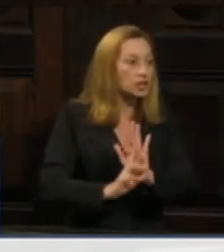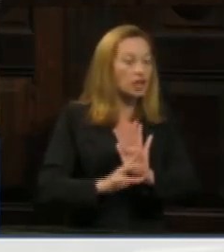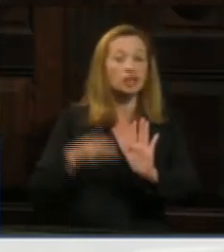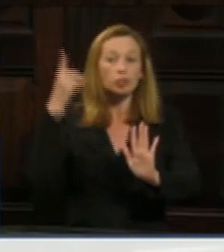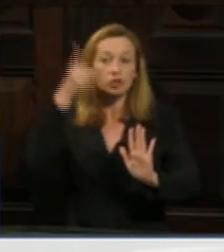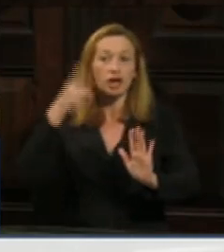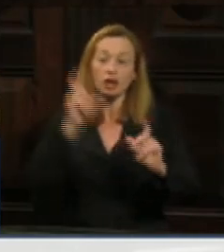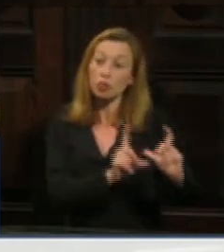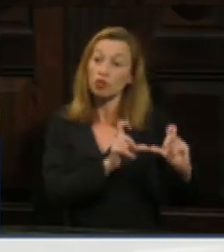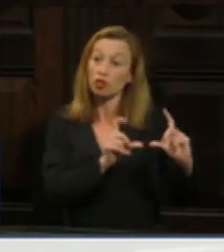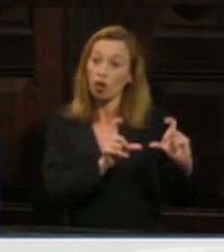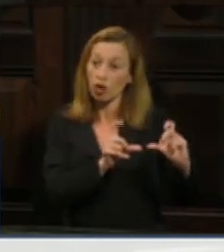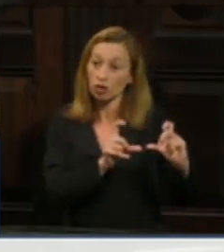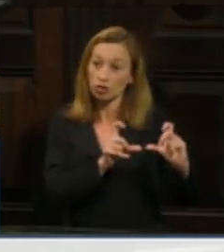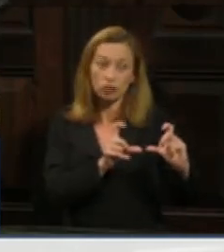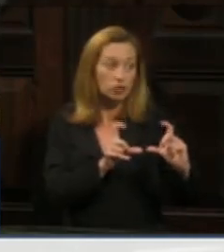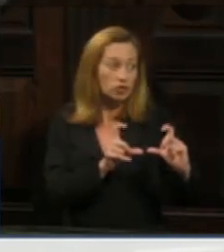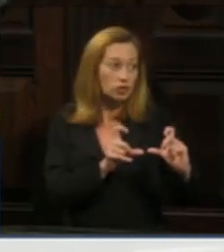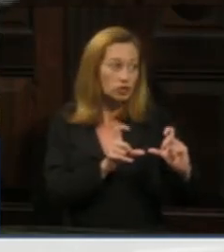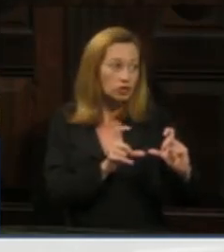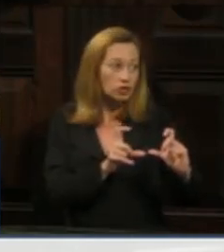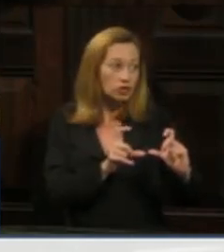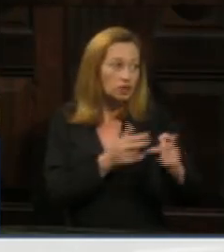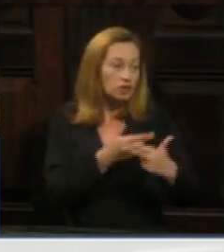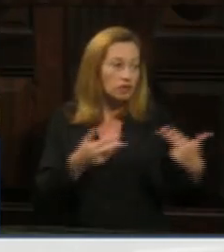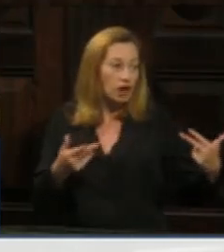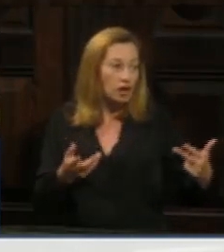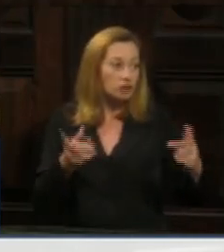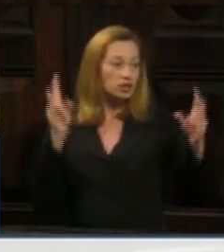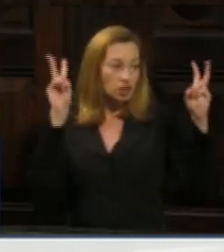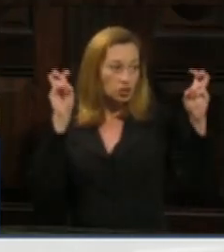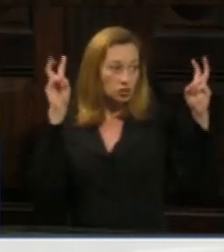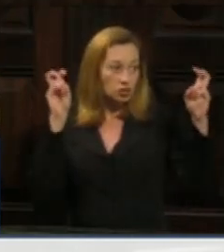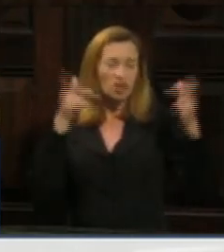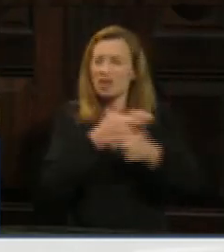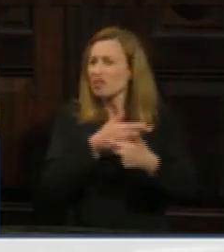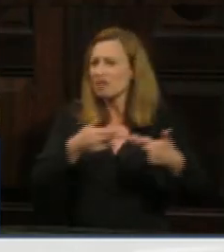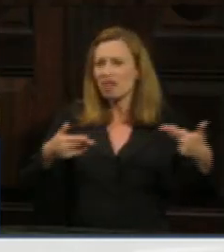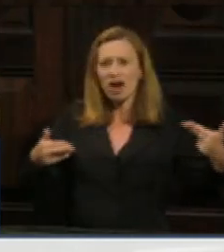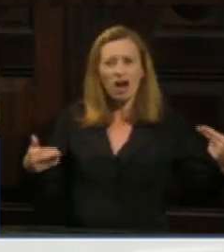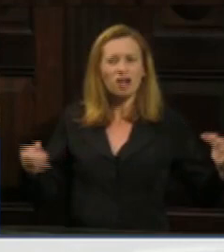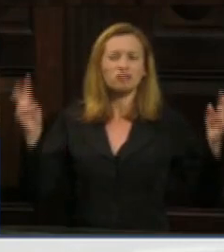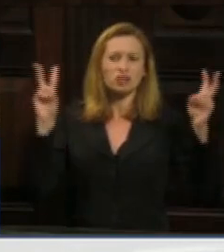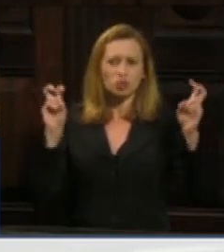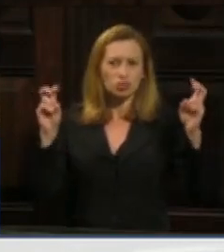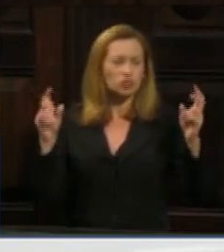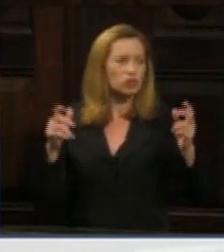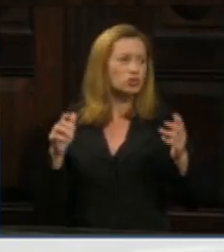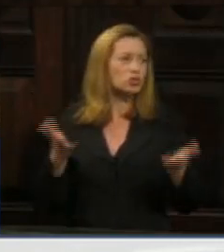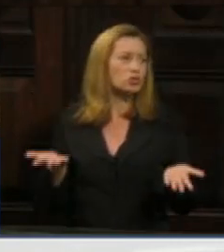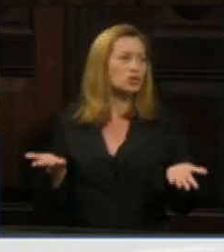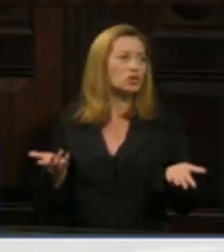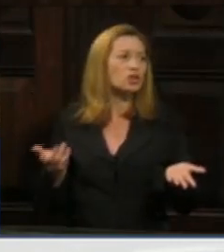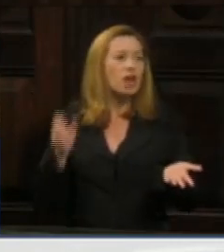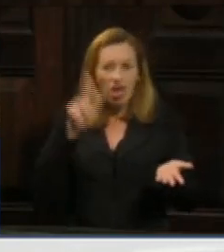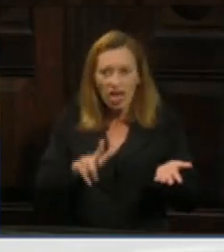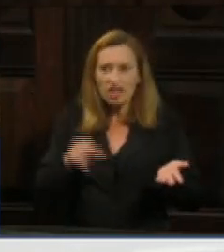um processo que começa a ter características desenfreadas, descontroladas,